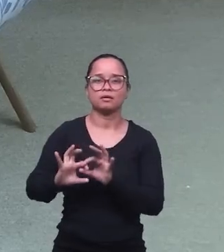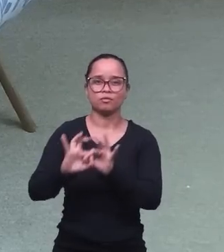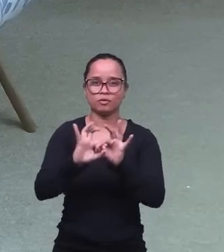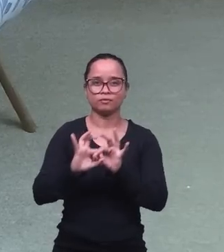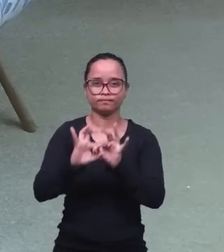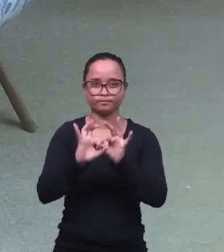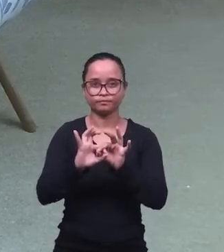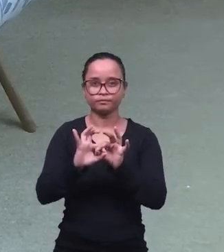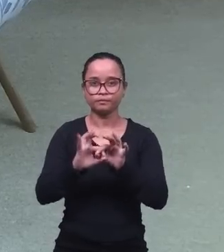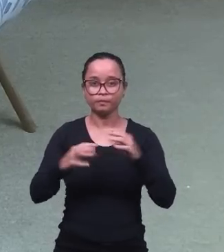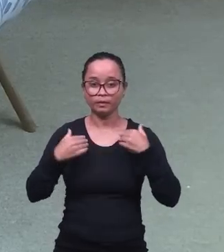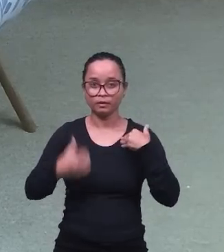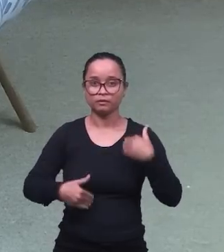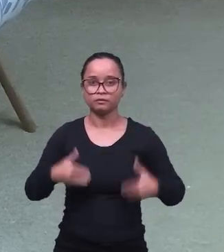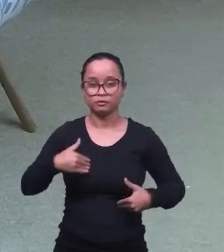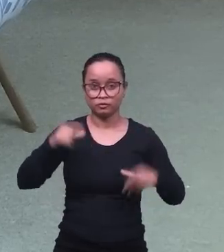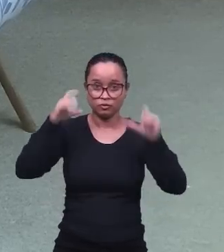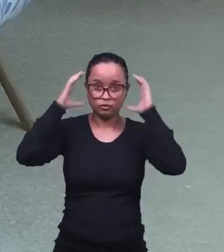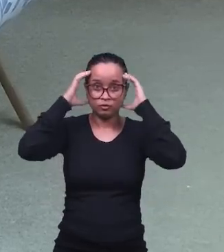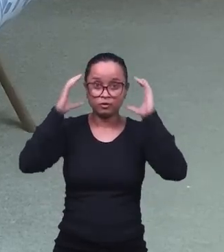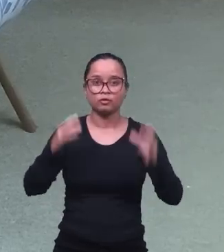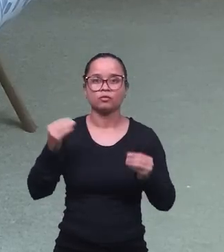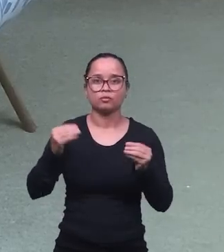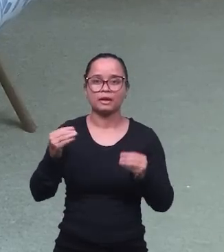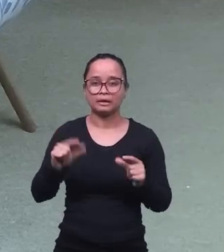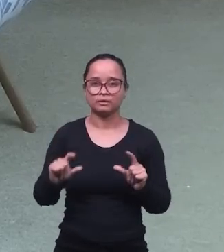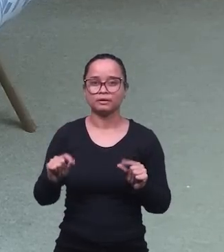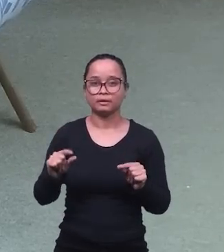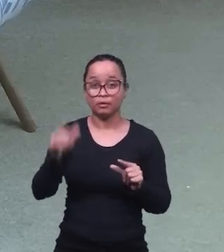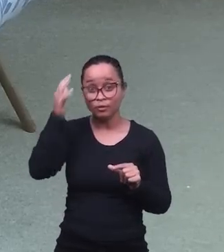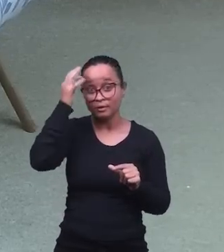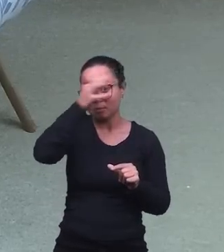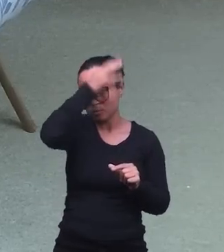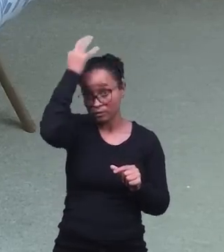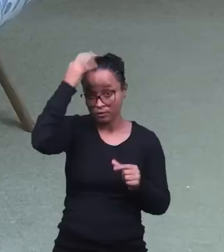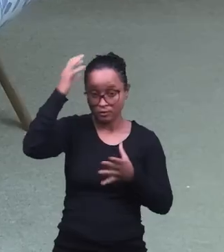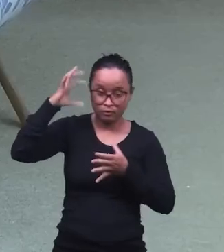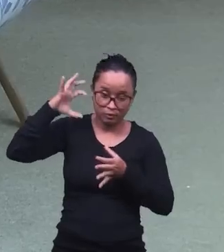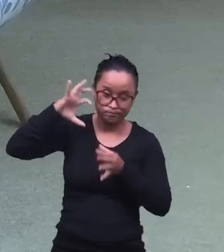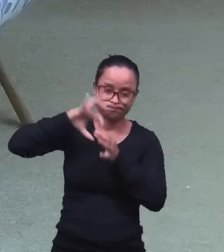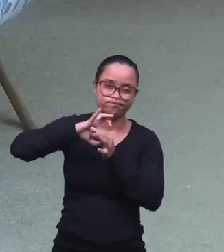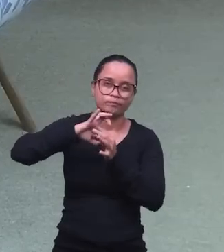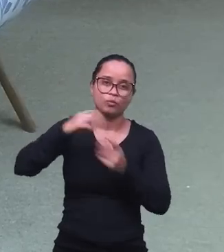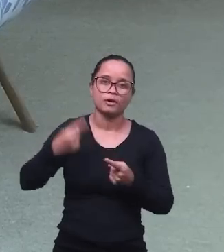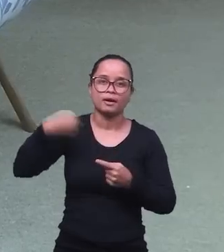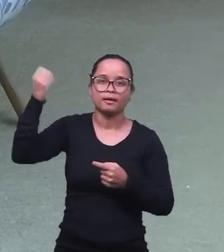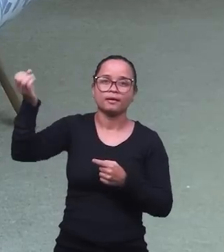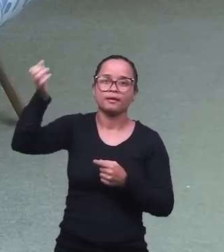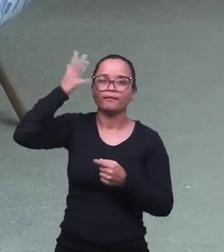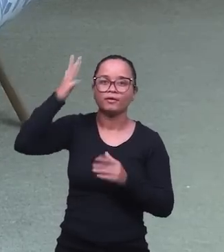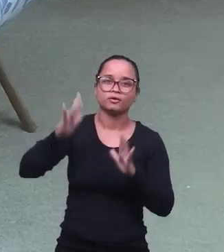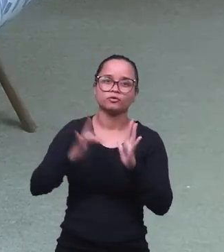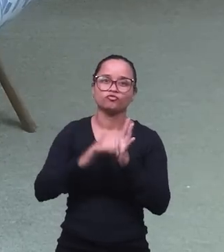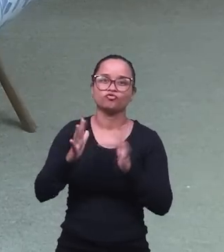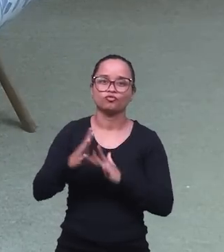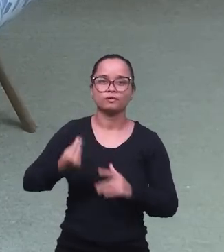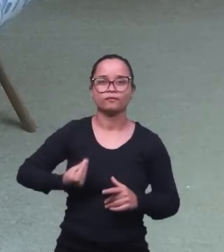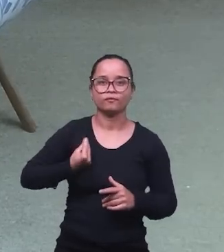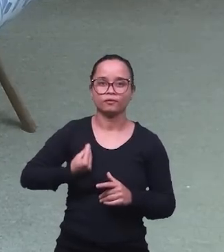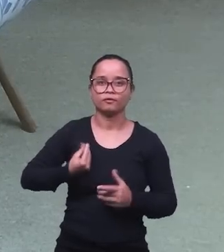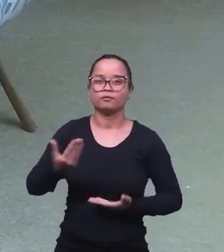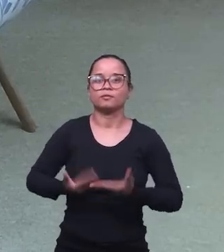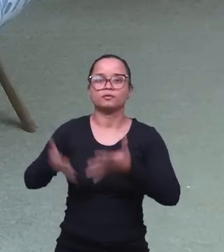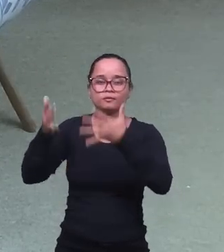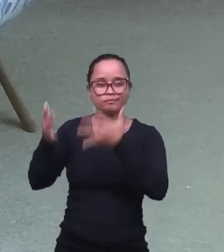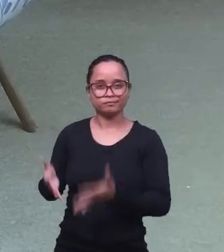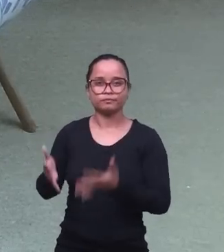que tem o corpo com a cabeça através do Espírito Santo, porque é o Espírito Santo que revela Jesus vivo no meio da igreja. Muito